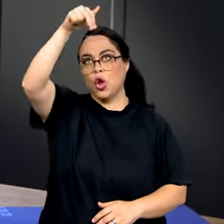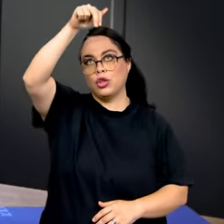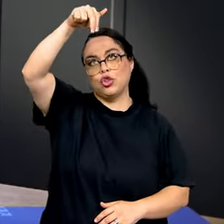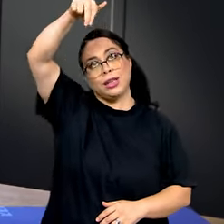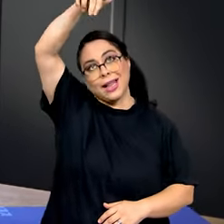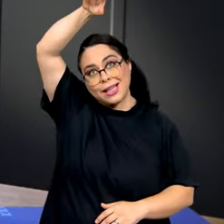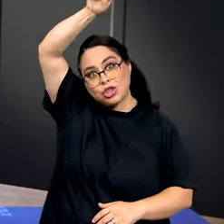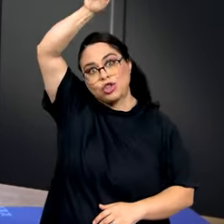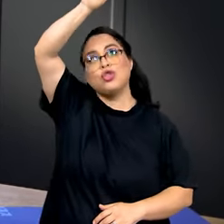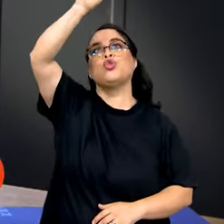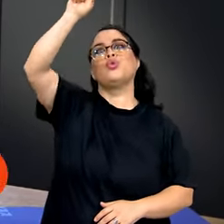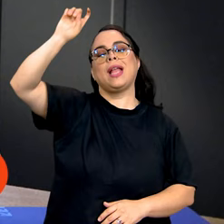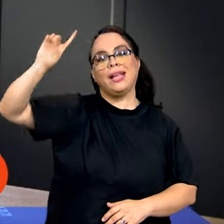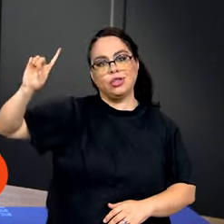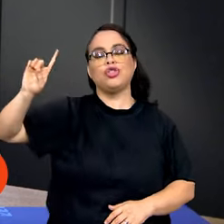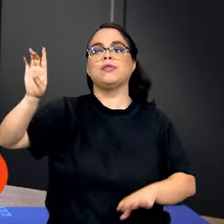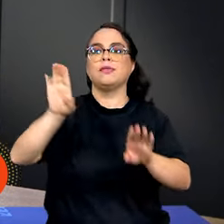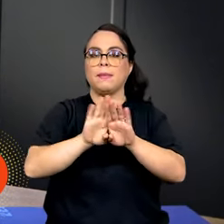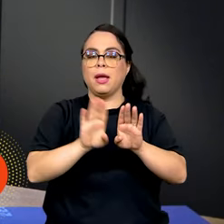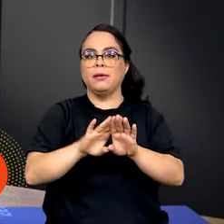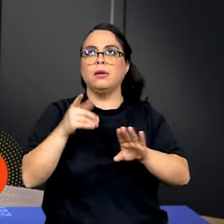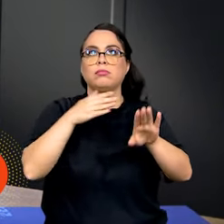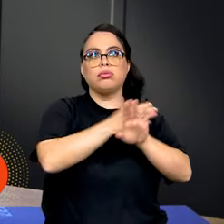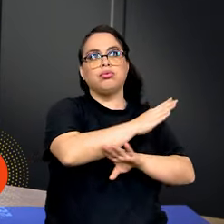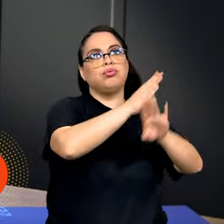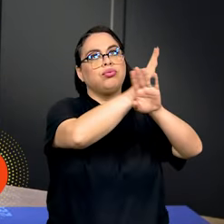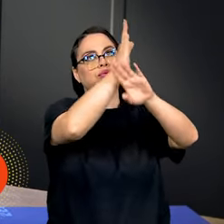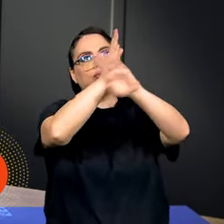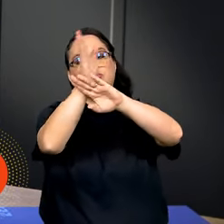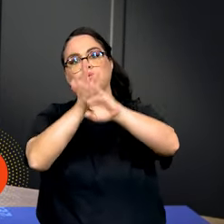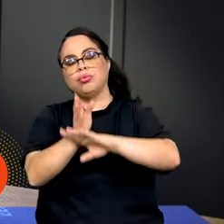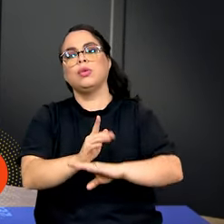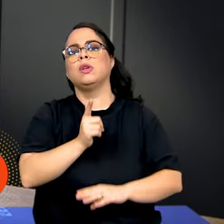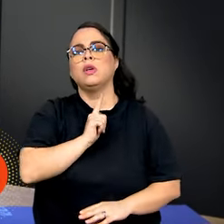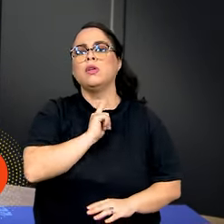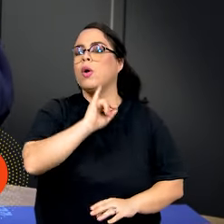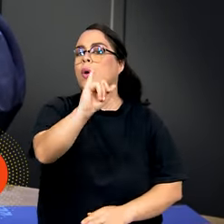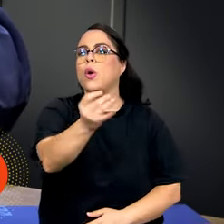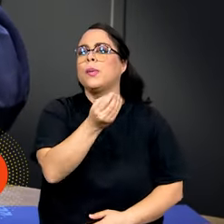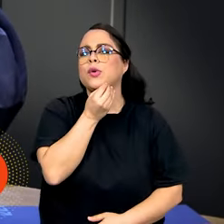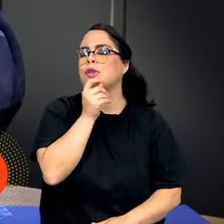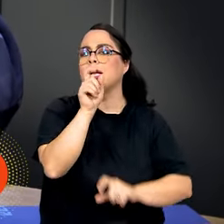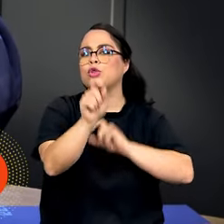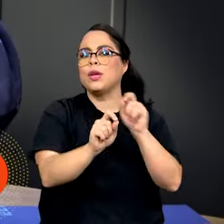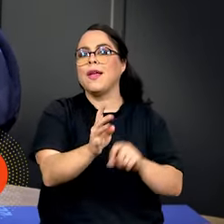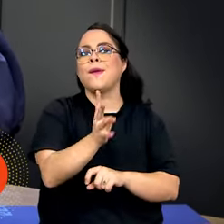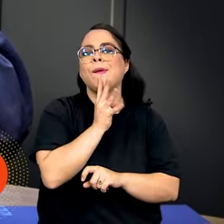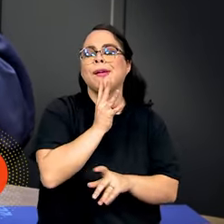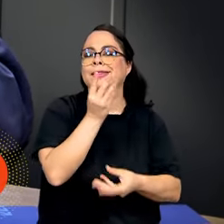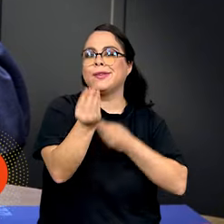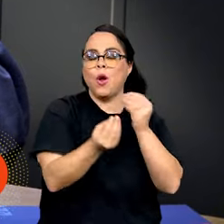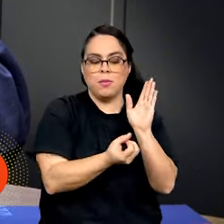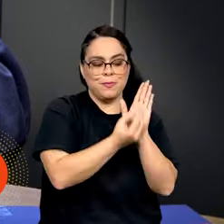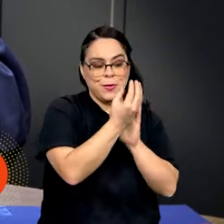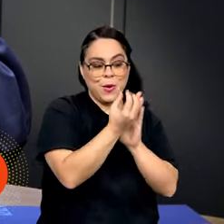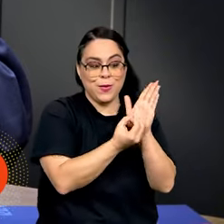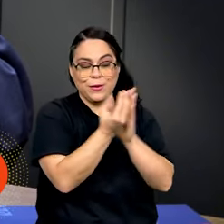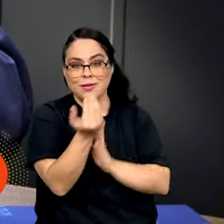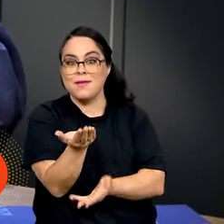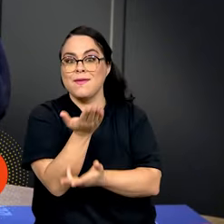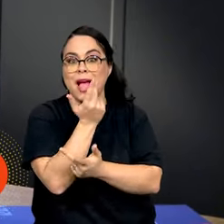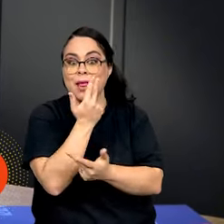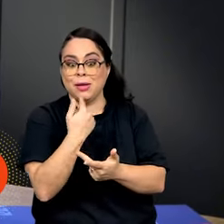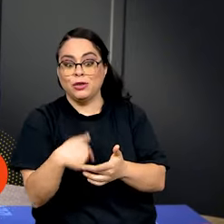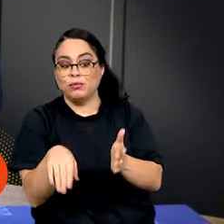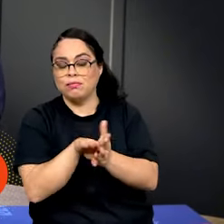norte do nordeste do Sudeste ou seja E ali a oportunidade de conhecer a produção